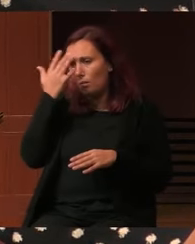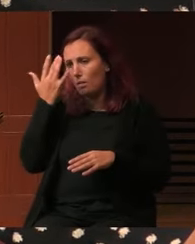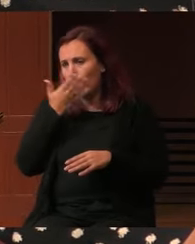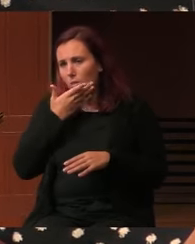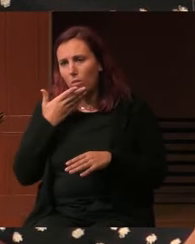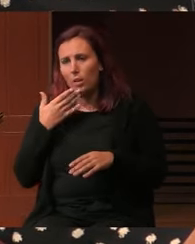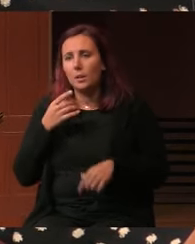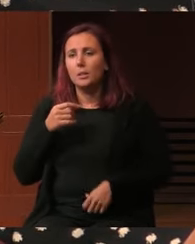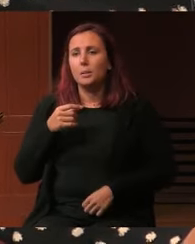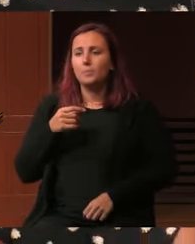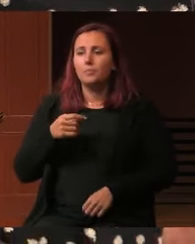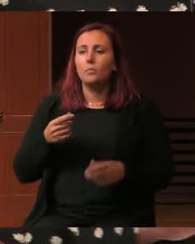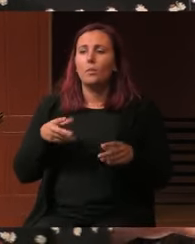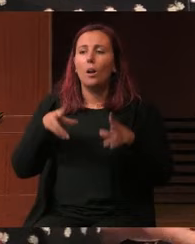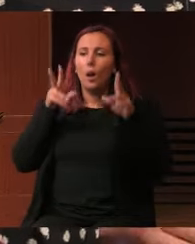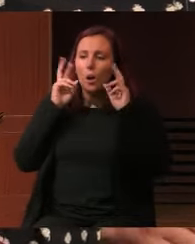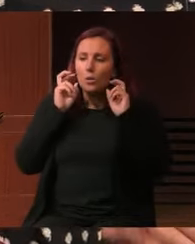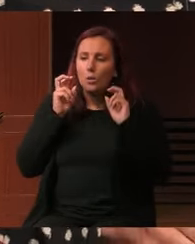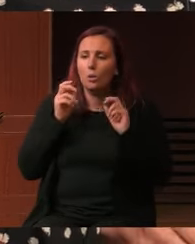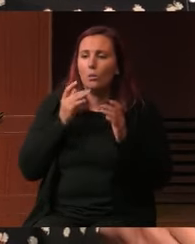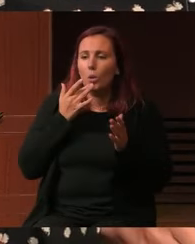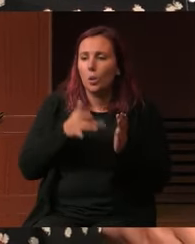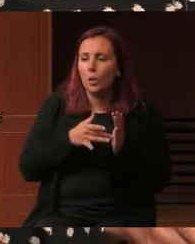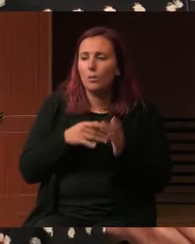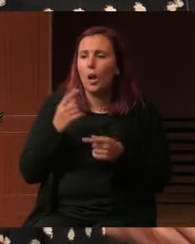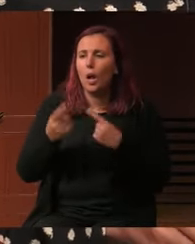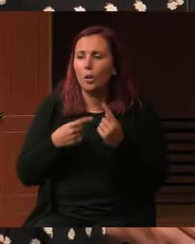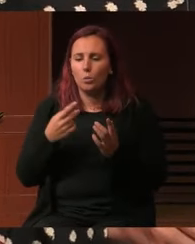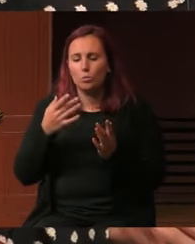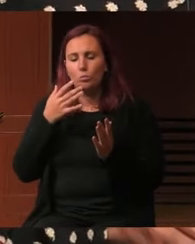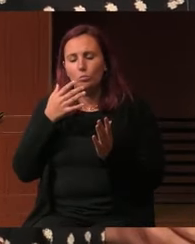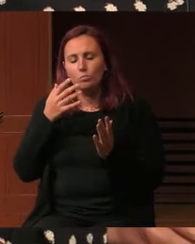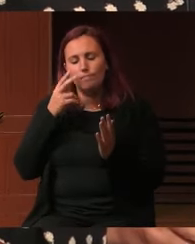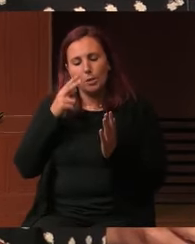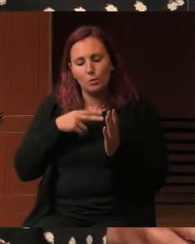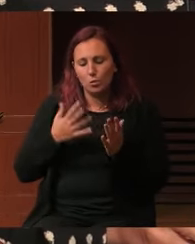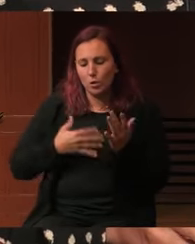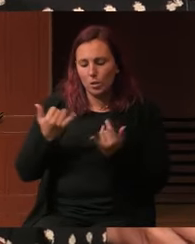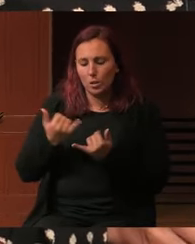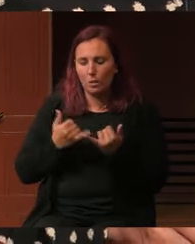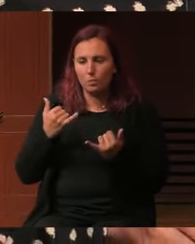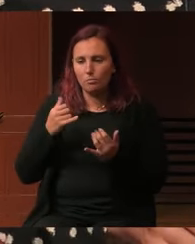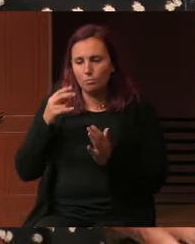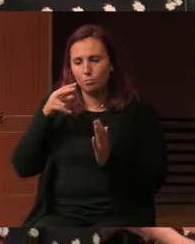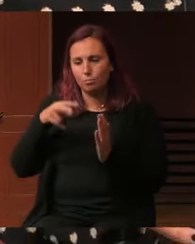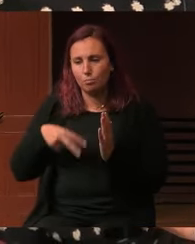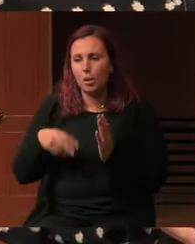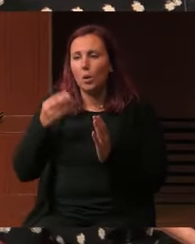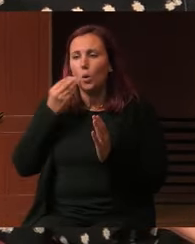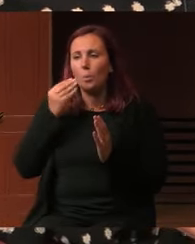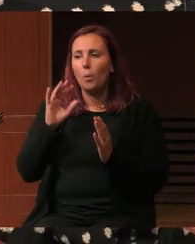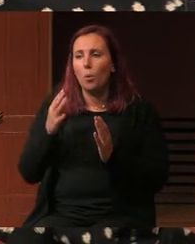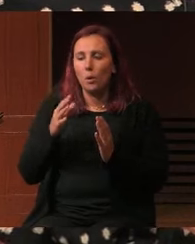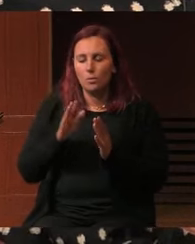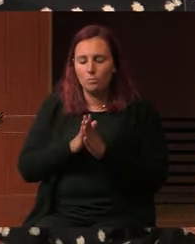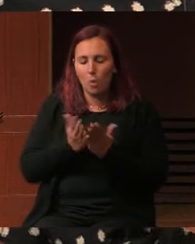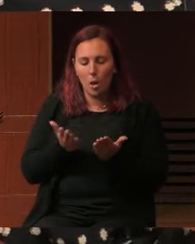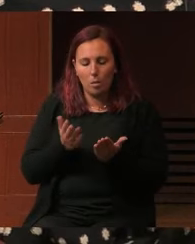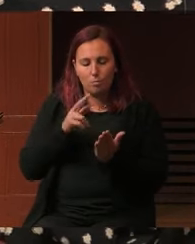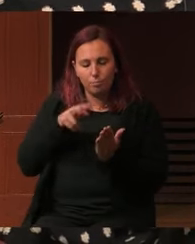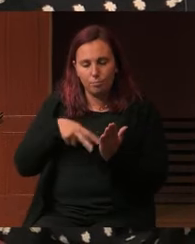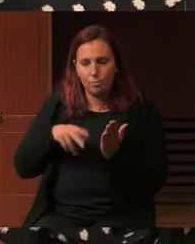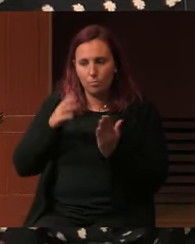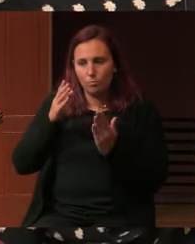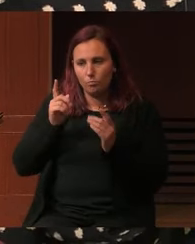Temos audiobooks, temos livros que podem ser lidos digitalmente a partir do momento em que os abrimos e, portanto,